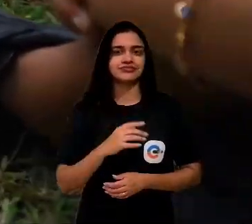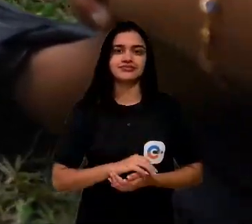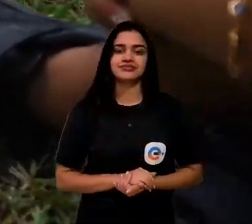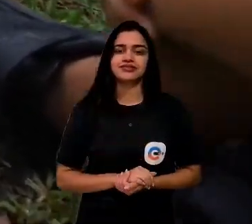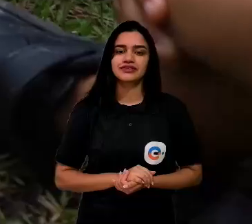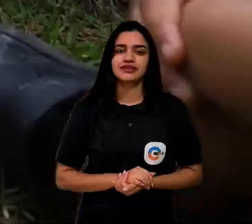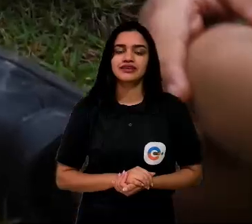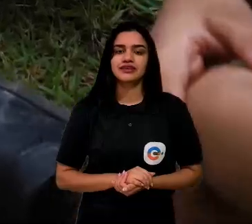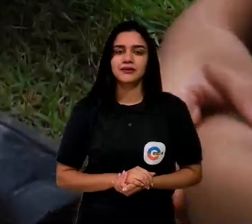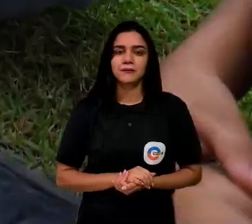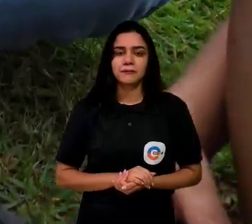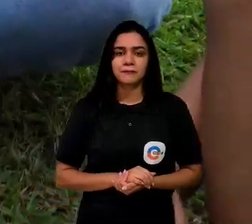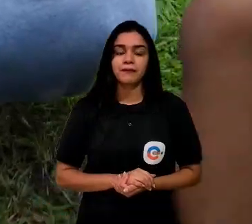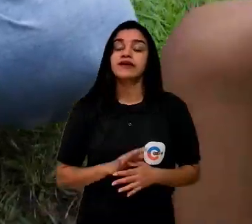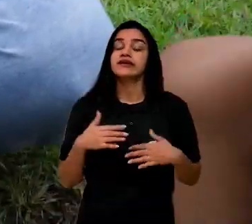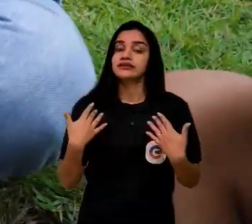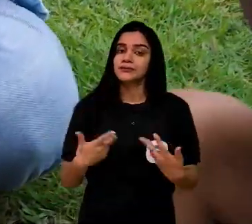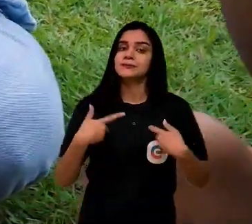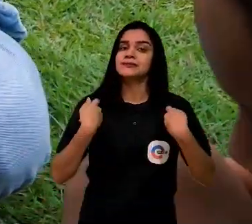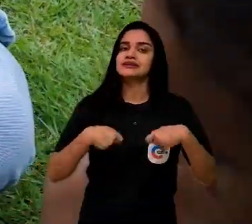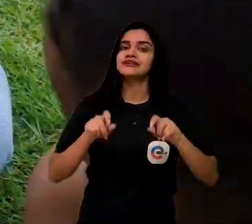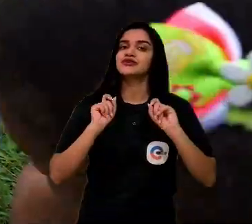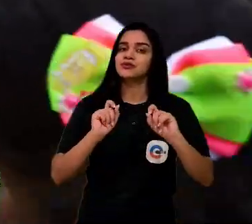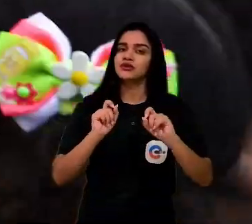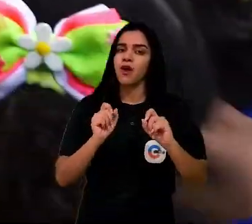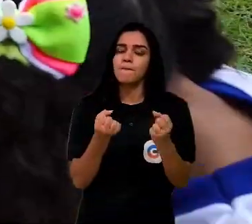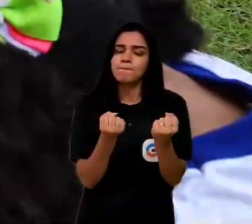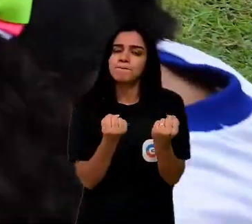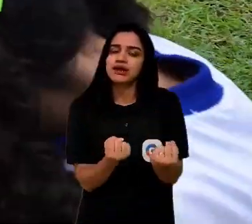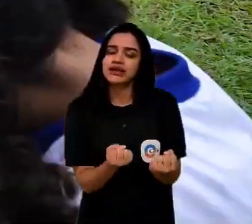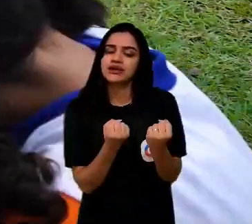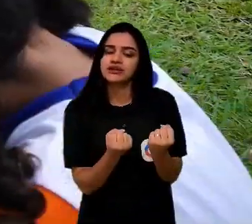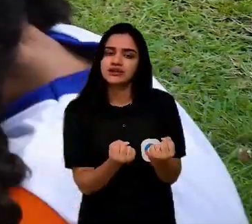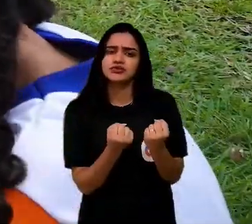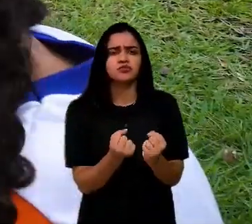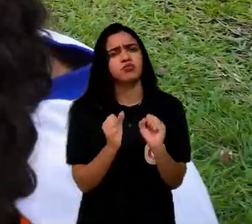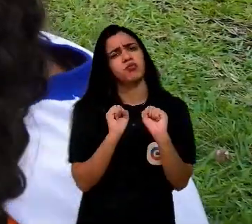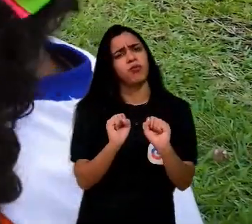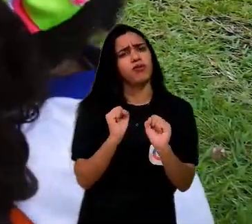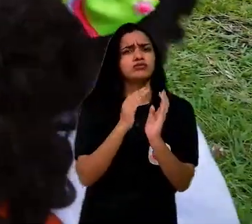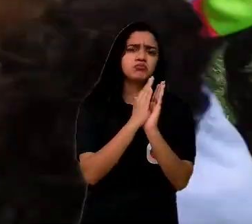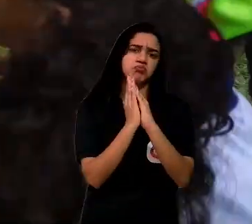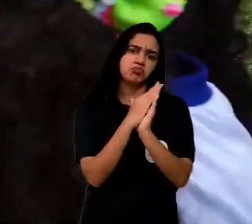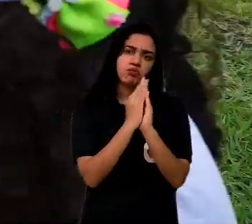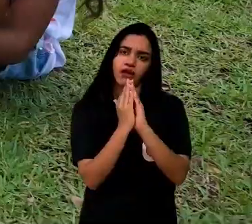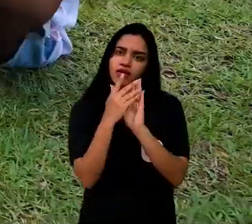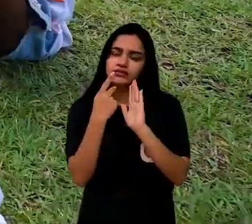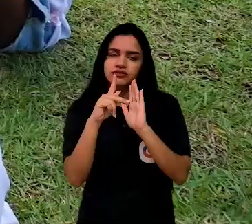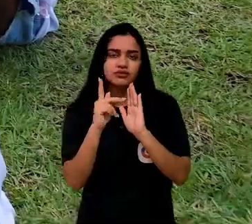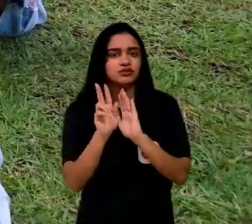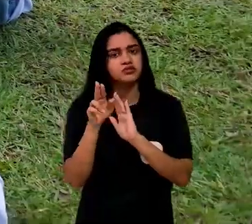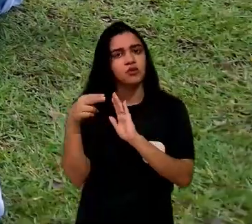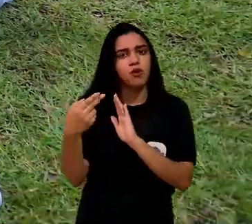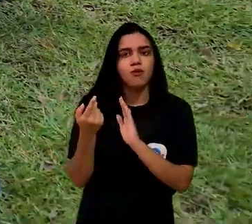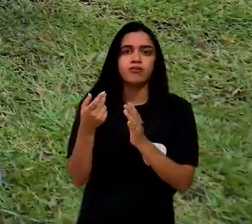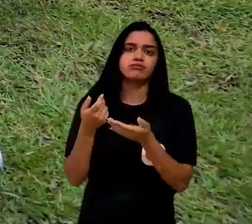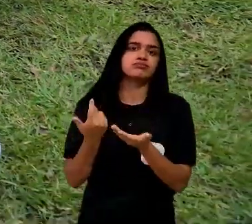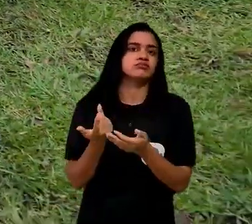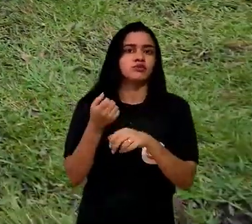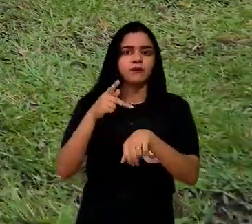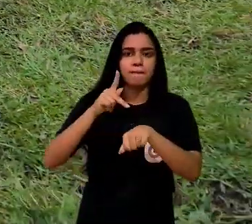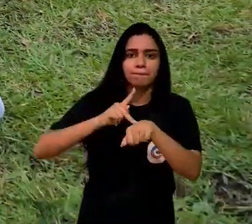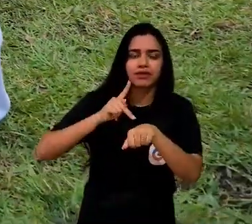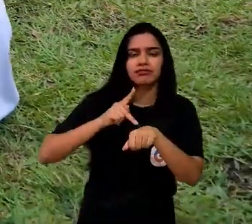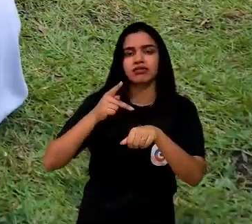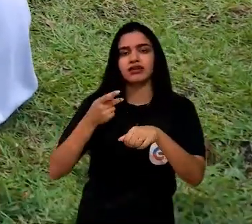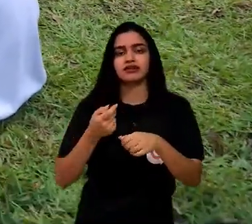mesmo tamanho. E a gente precisa de um peso, que pode ser um bonequinho de vocês, pode ser uma pedrinha. Então eu trouxe aqui umas